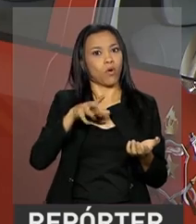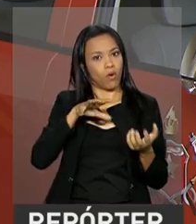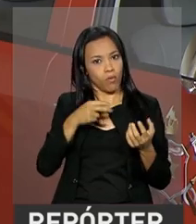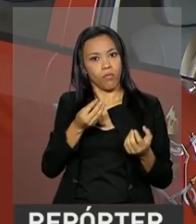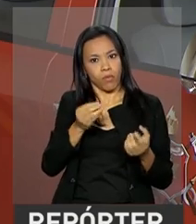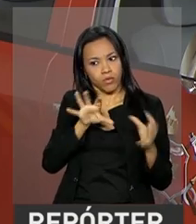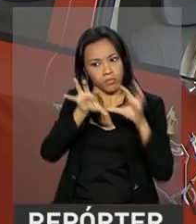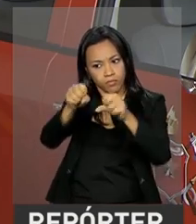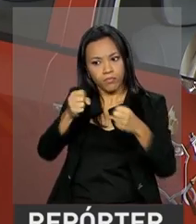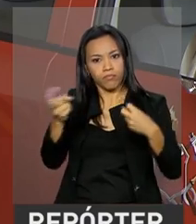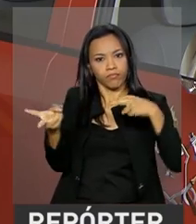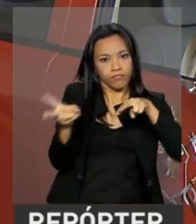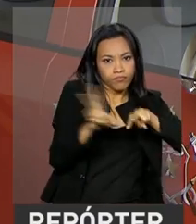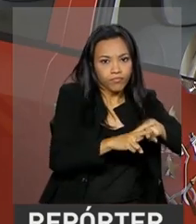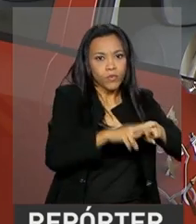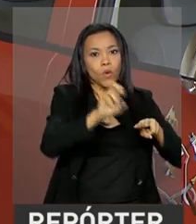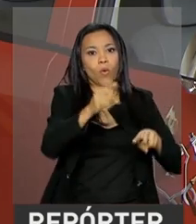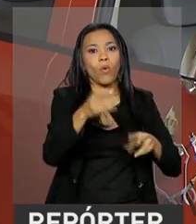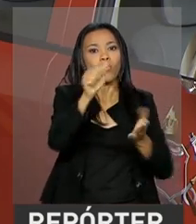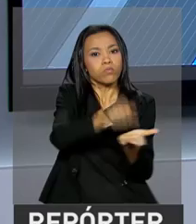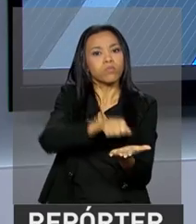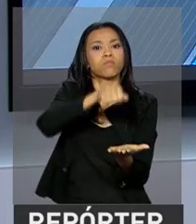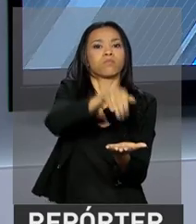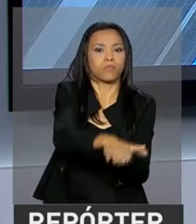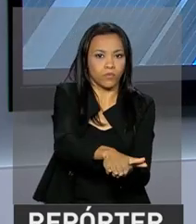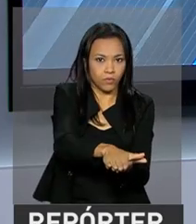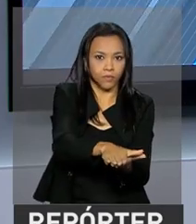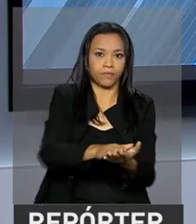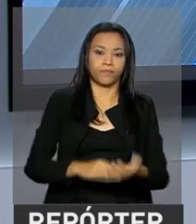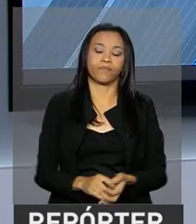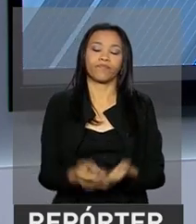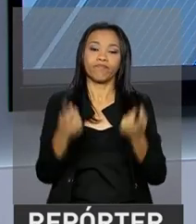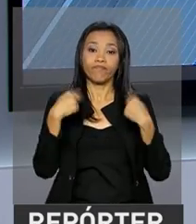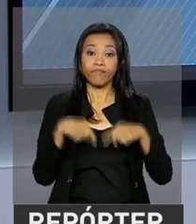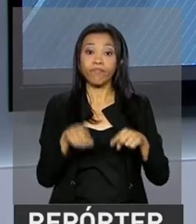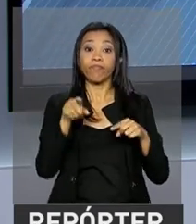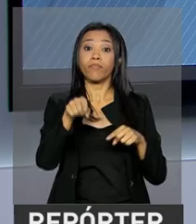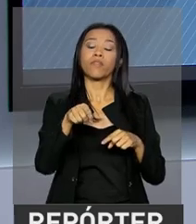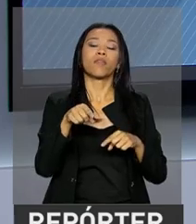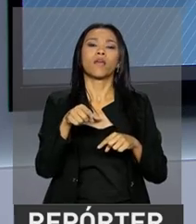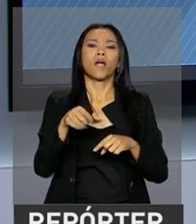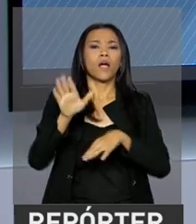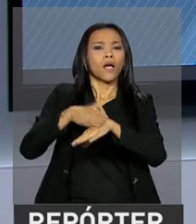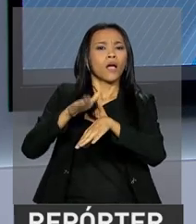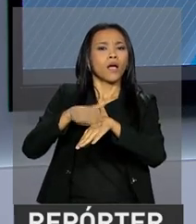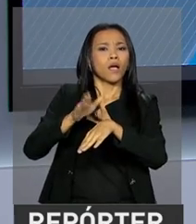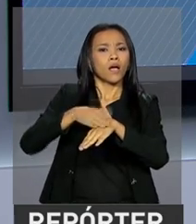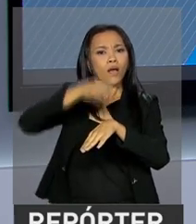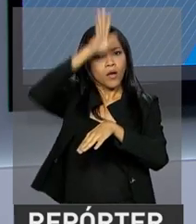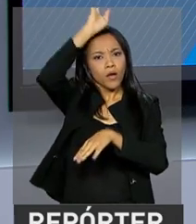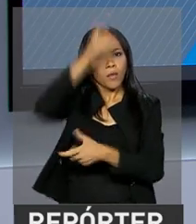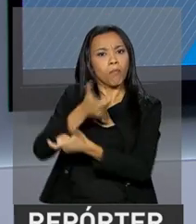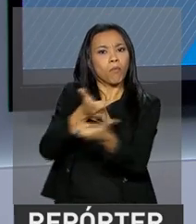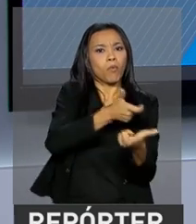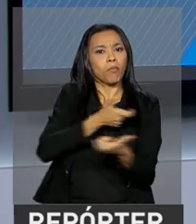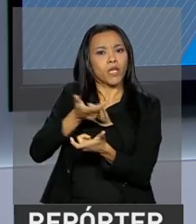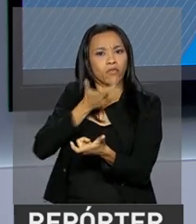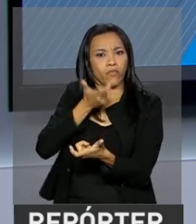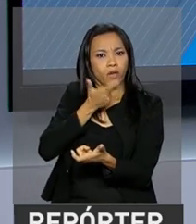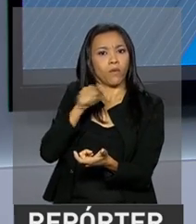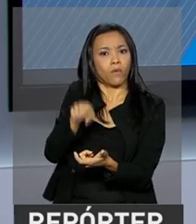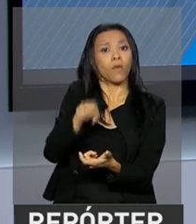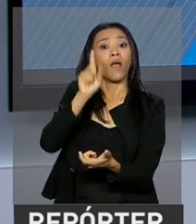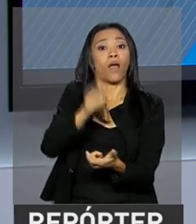e multa Detenção ou multa olha de acordo com o corpo de bombeiros nesta época do ano são